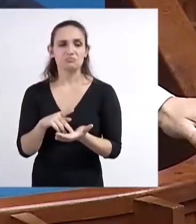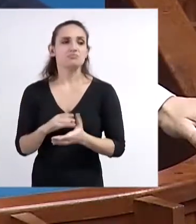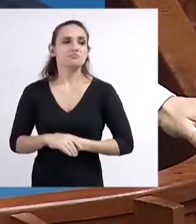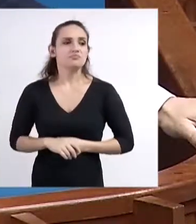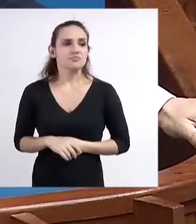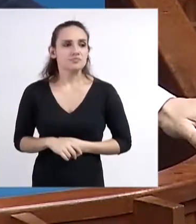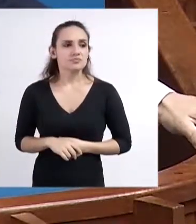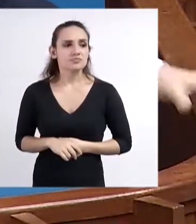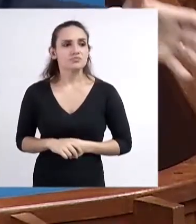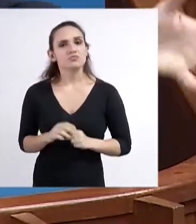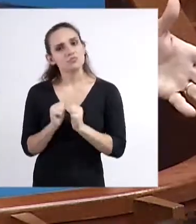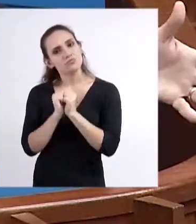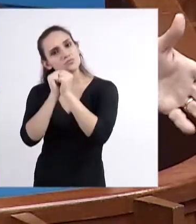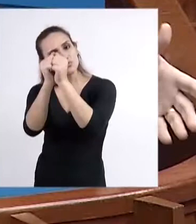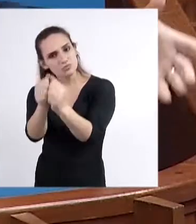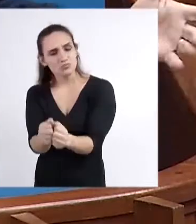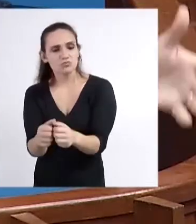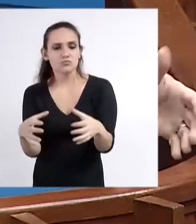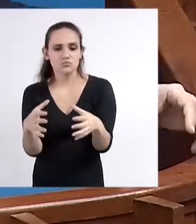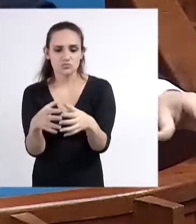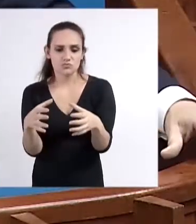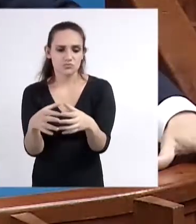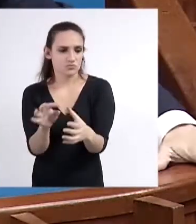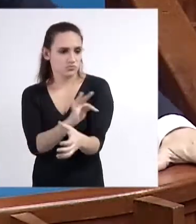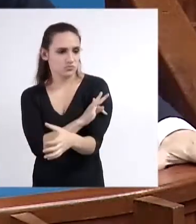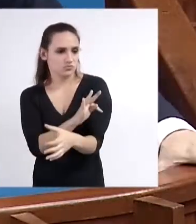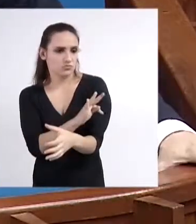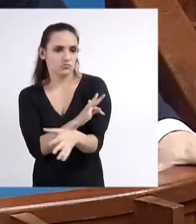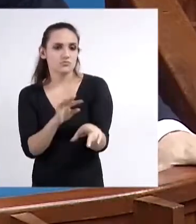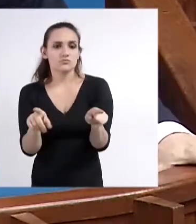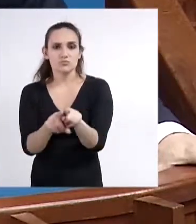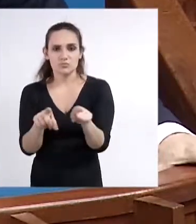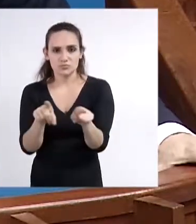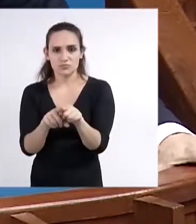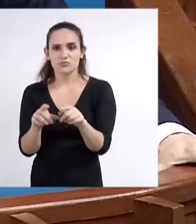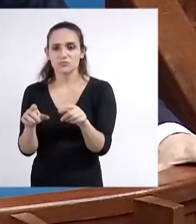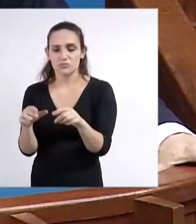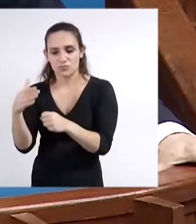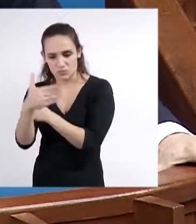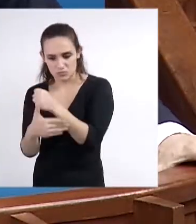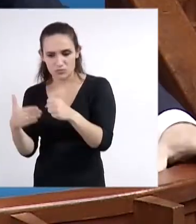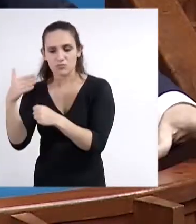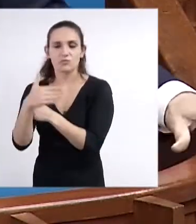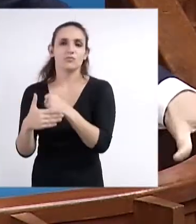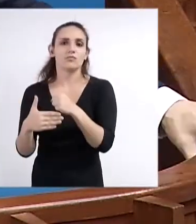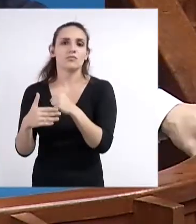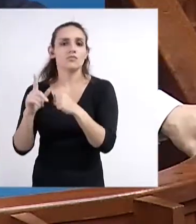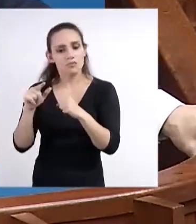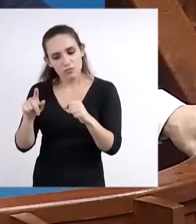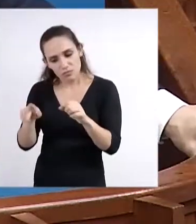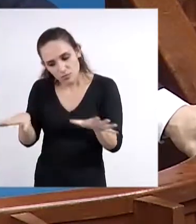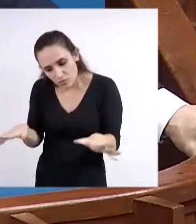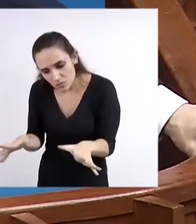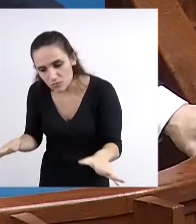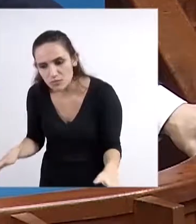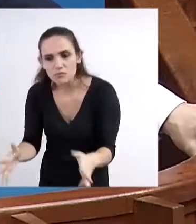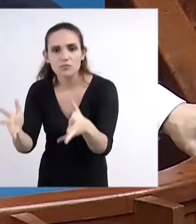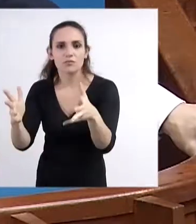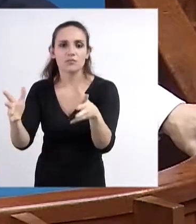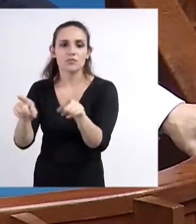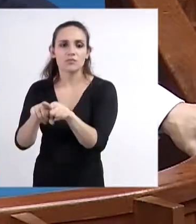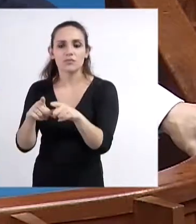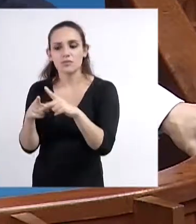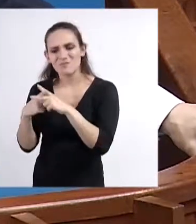históricos, junto com a comissão e com a frente parlamentar para o desenvolvimento